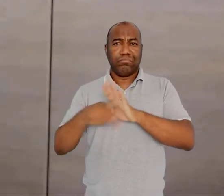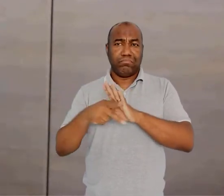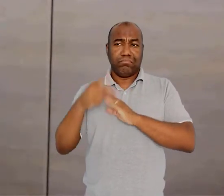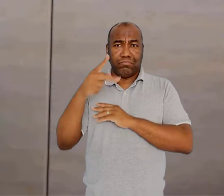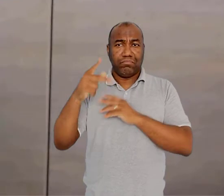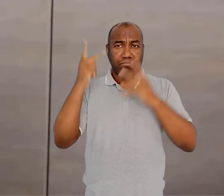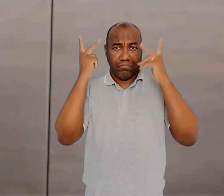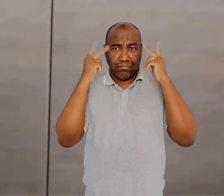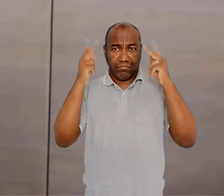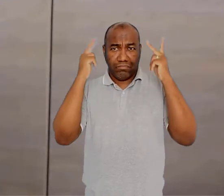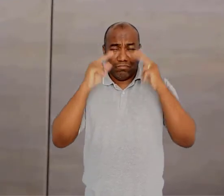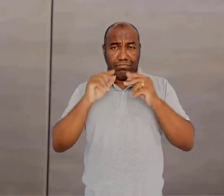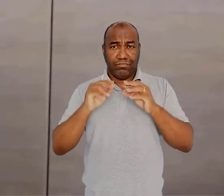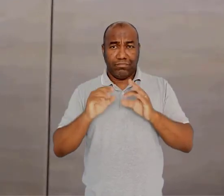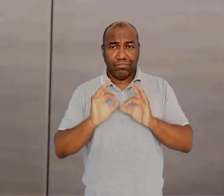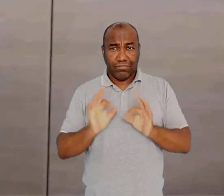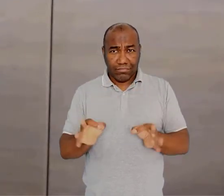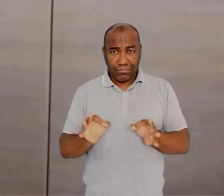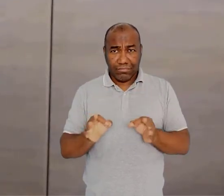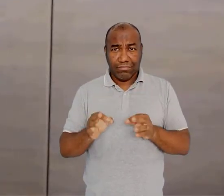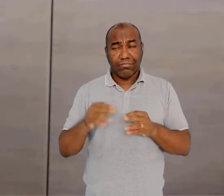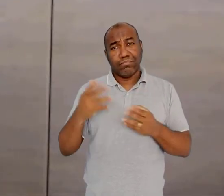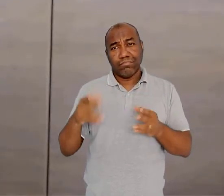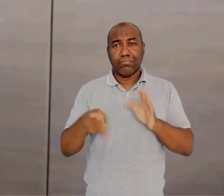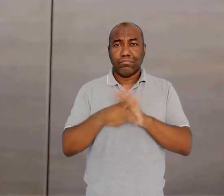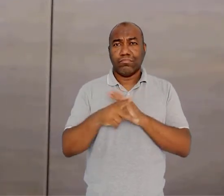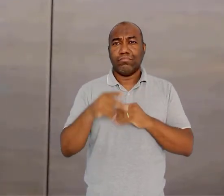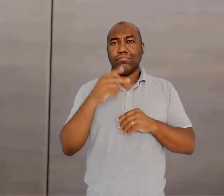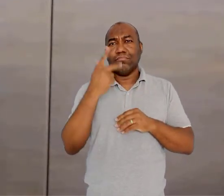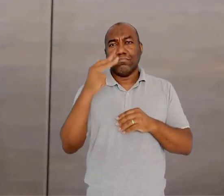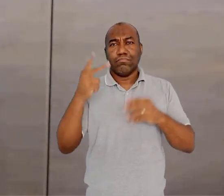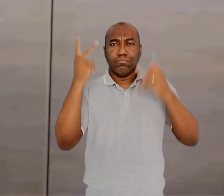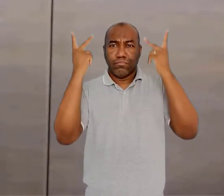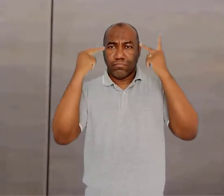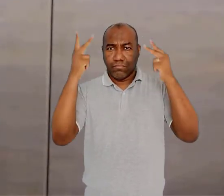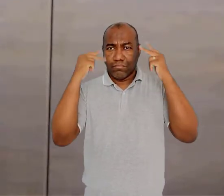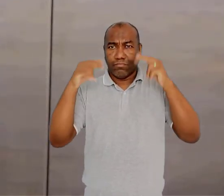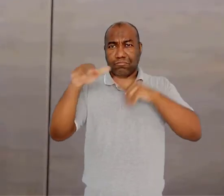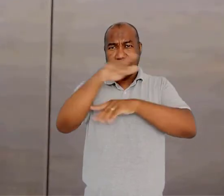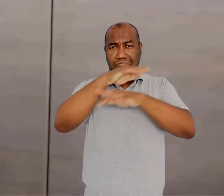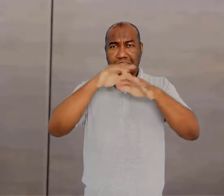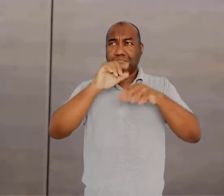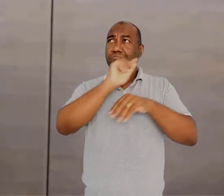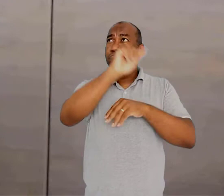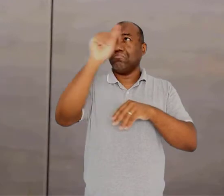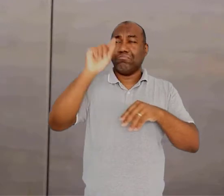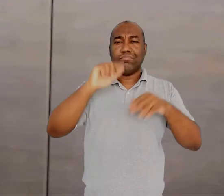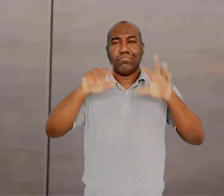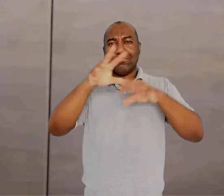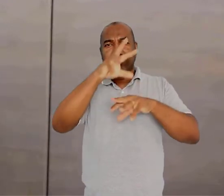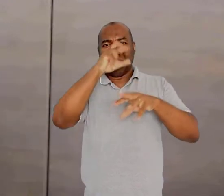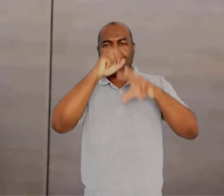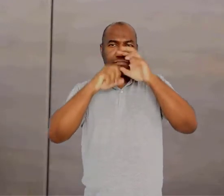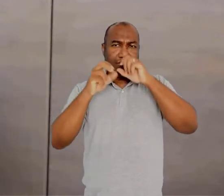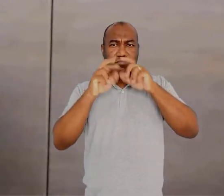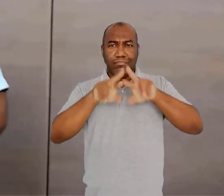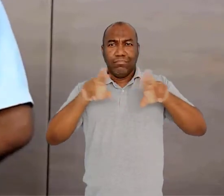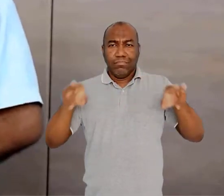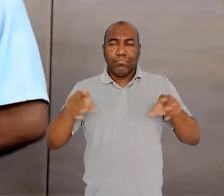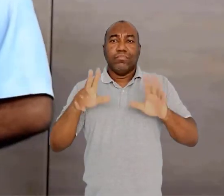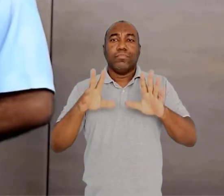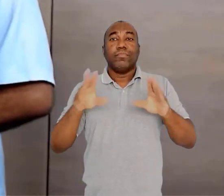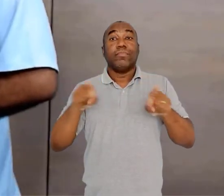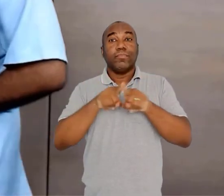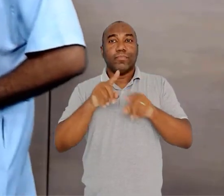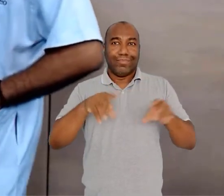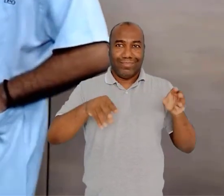seja, é a molécula mais simples que eu tenho. Então, substância simples, a gente convenciona esse calor igual a zero. Então, olha aqui no quadro